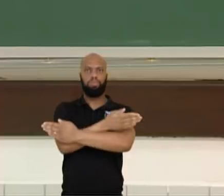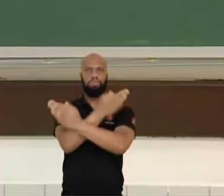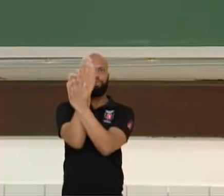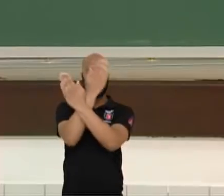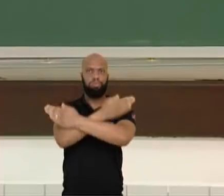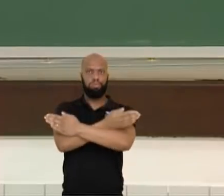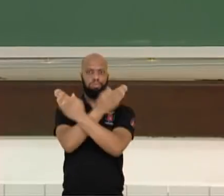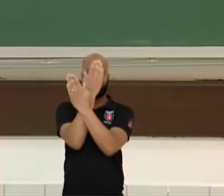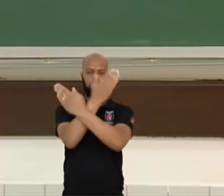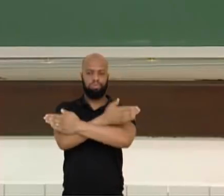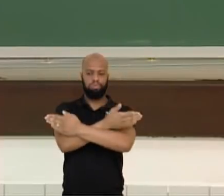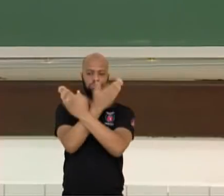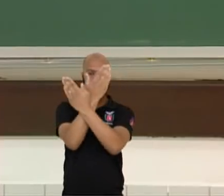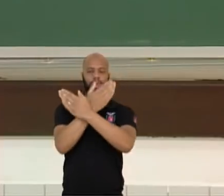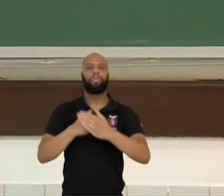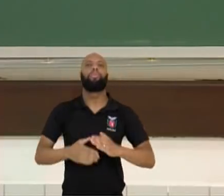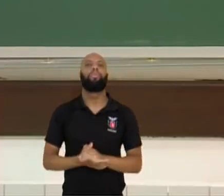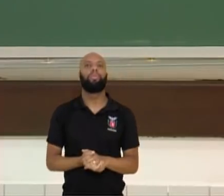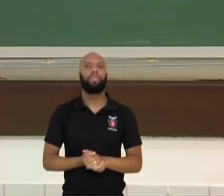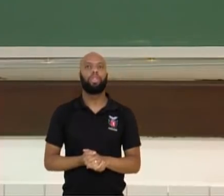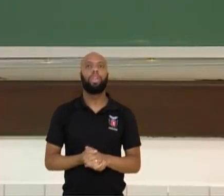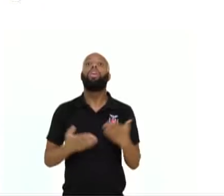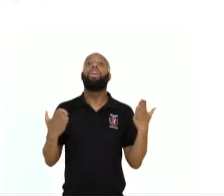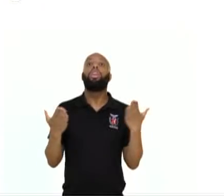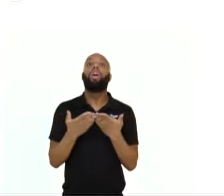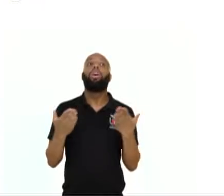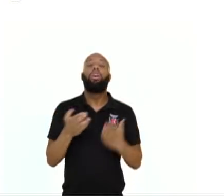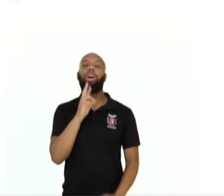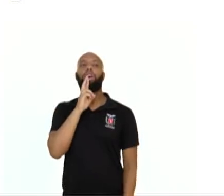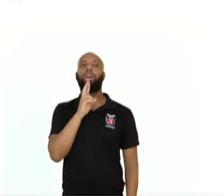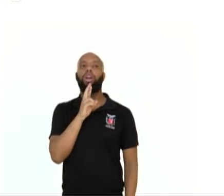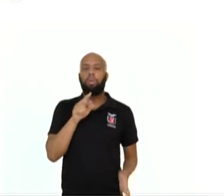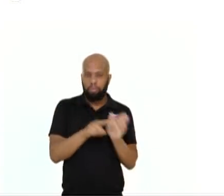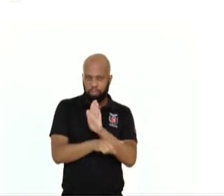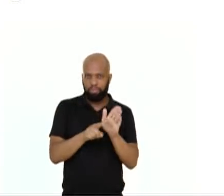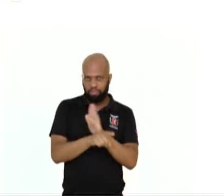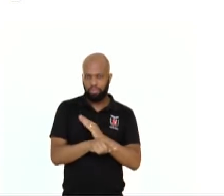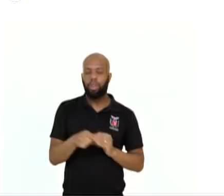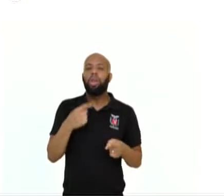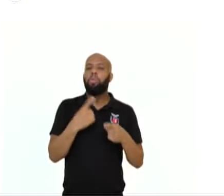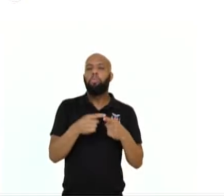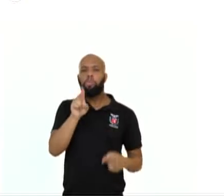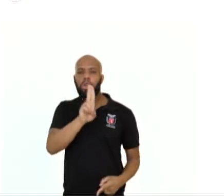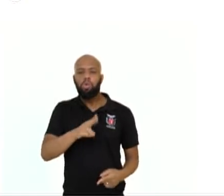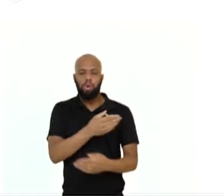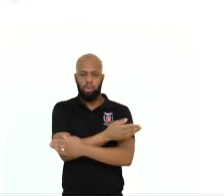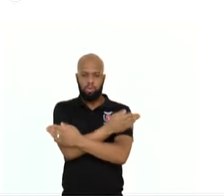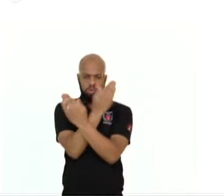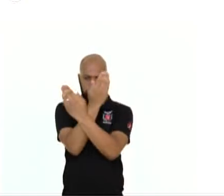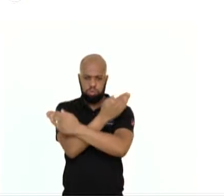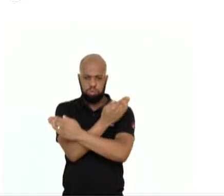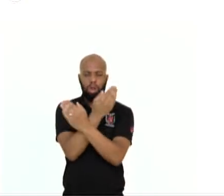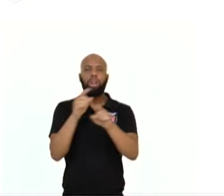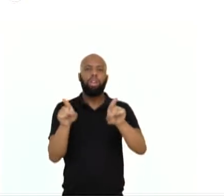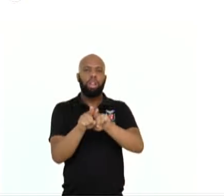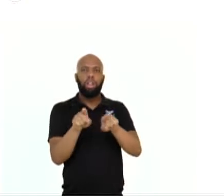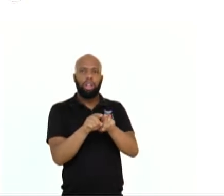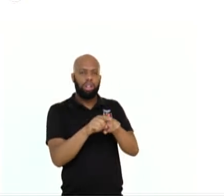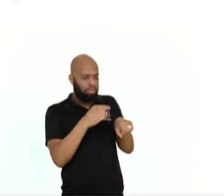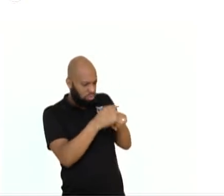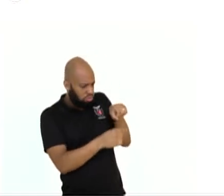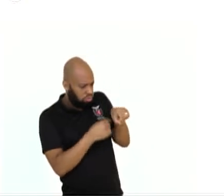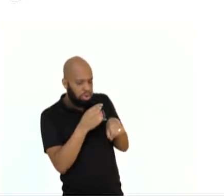aí. Então, um quiz. Por que o uso de moinhos de vento e rodas d'água, apesar de